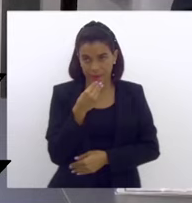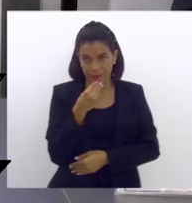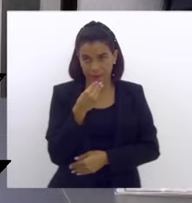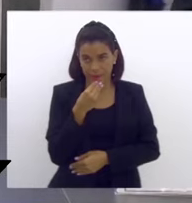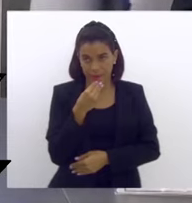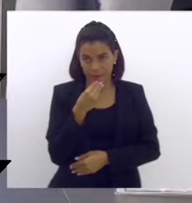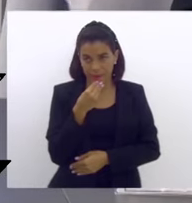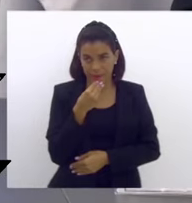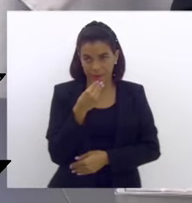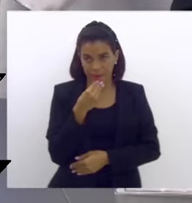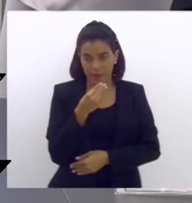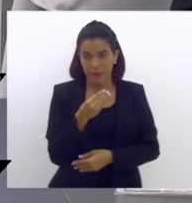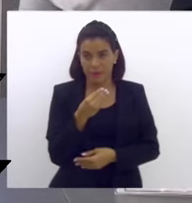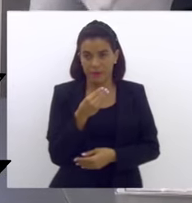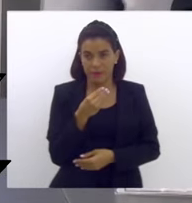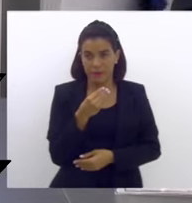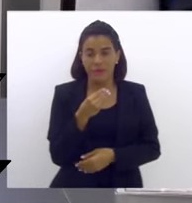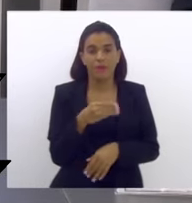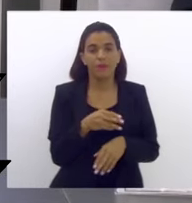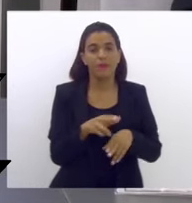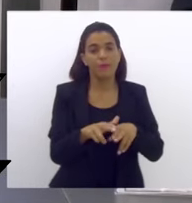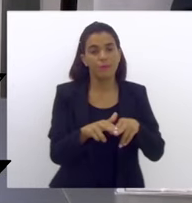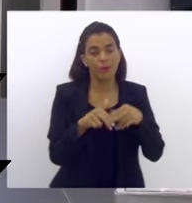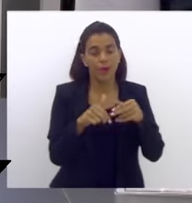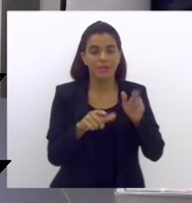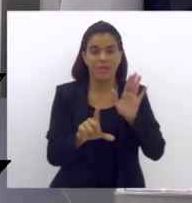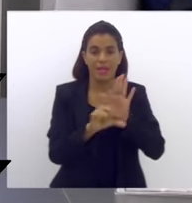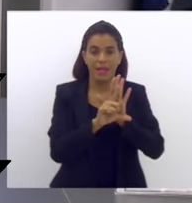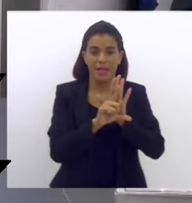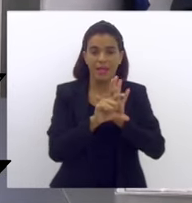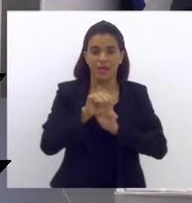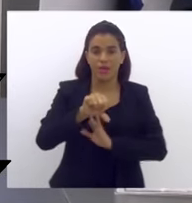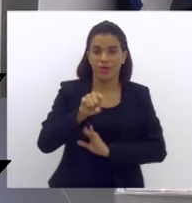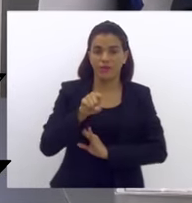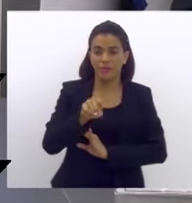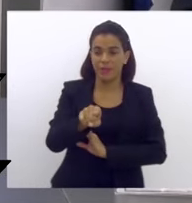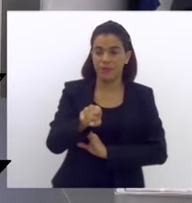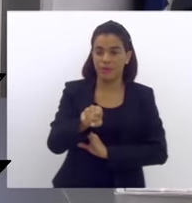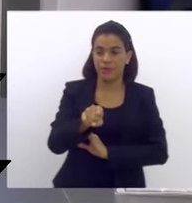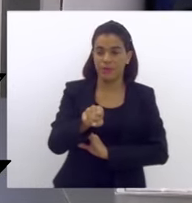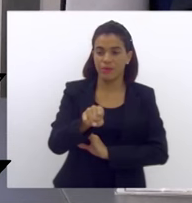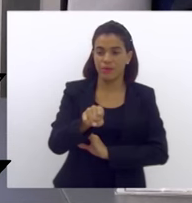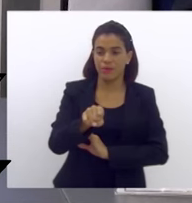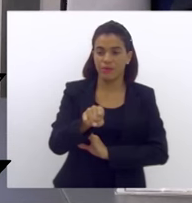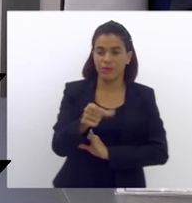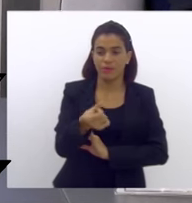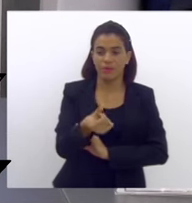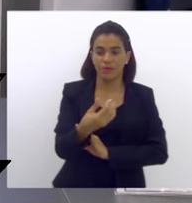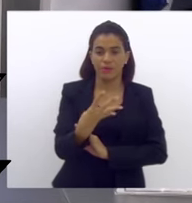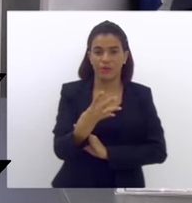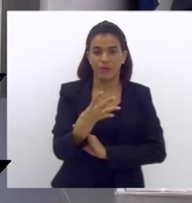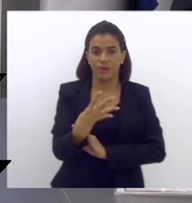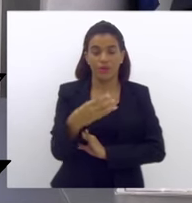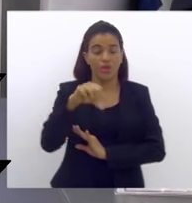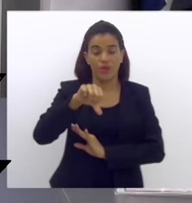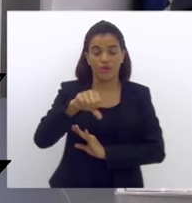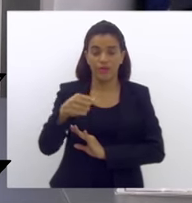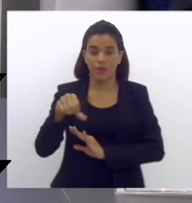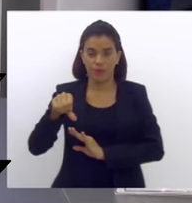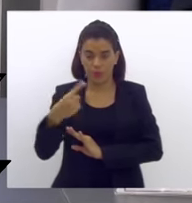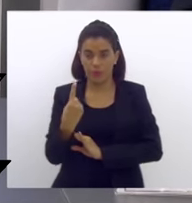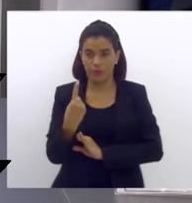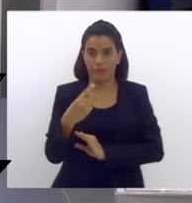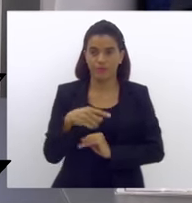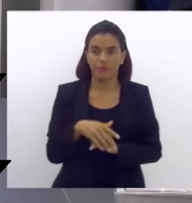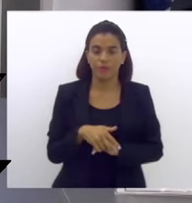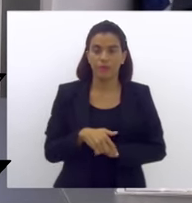eh tendo em vista a revogação da Lei 9191 que é a superação do do do programa que a lei menciona